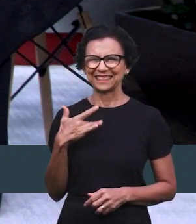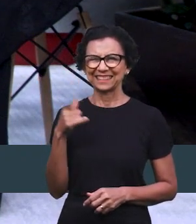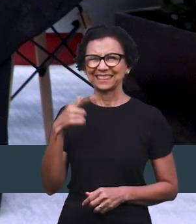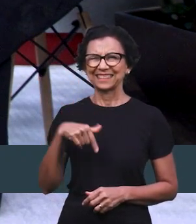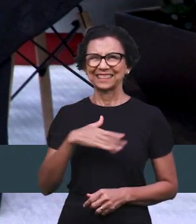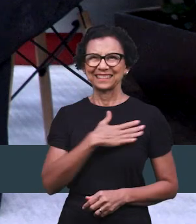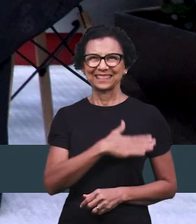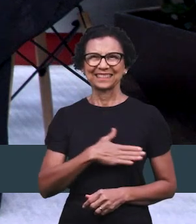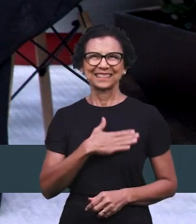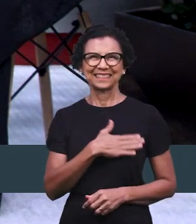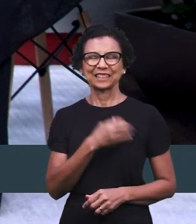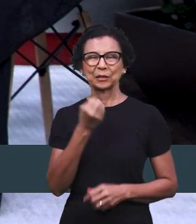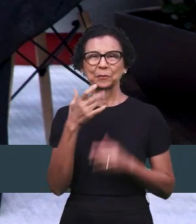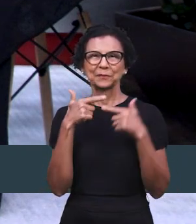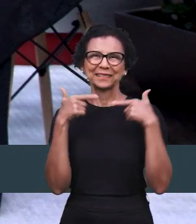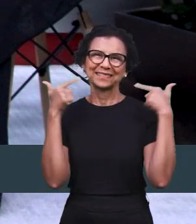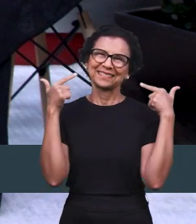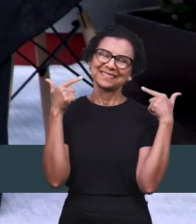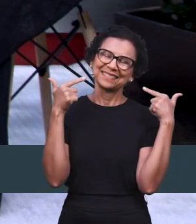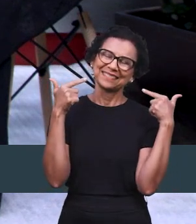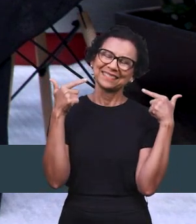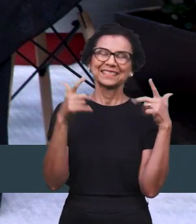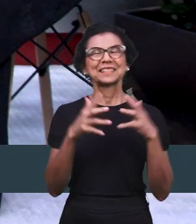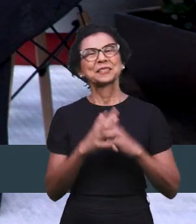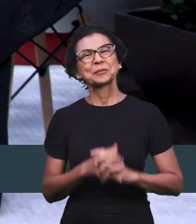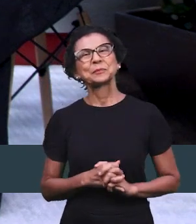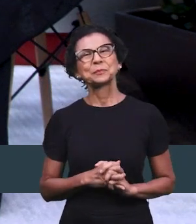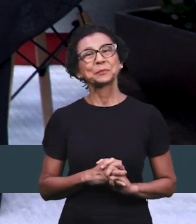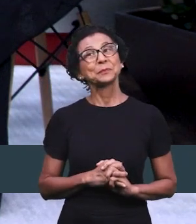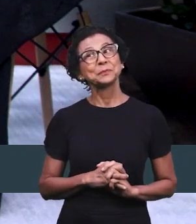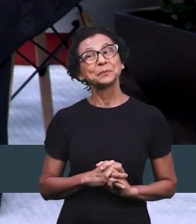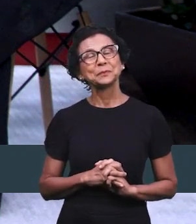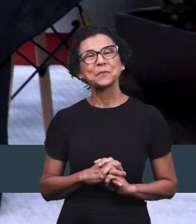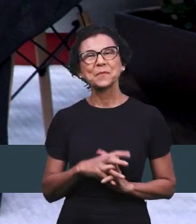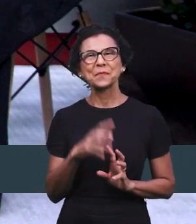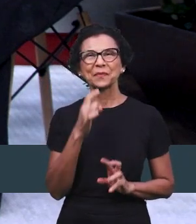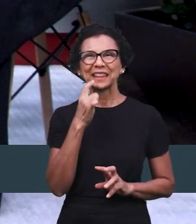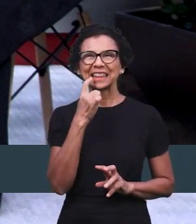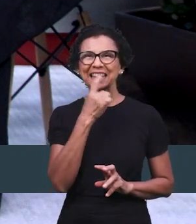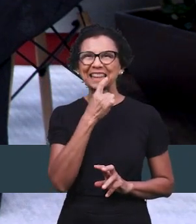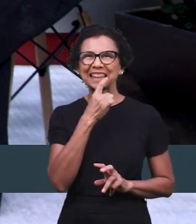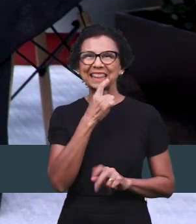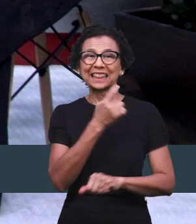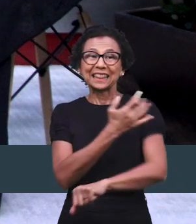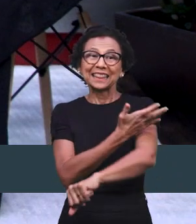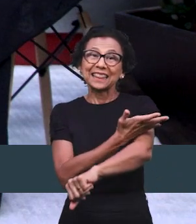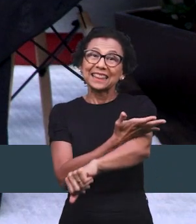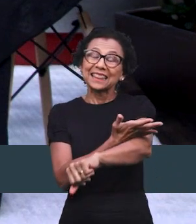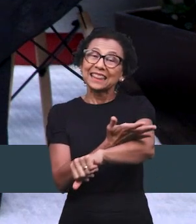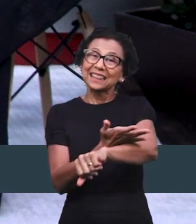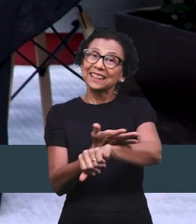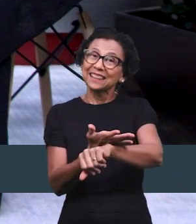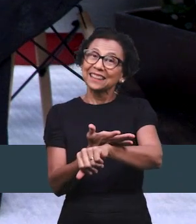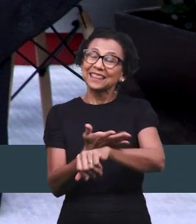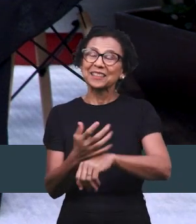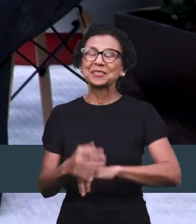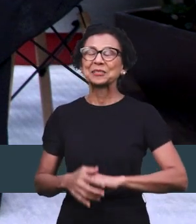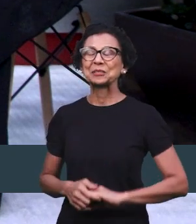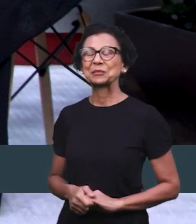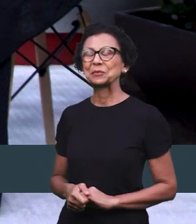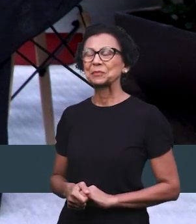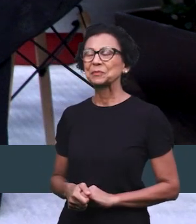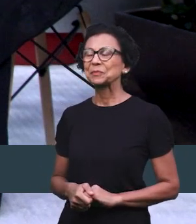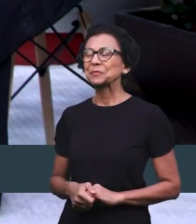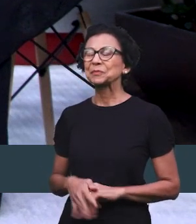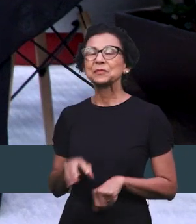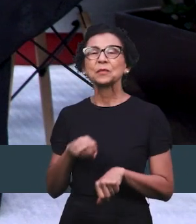E sorrir com os dentes brancos. O que vocês indicam? É possível fazer algum tipo de clareamento em casa ou tem